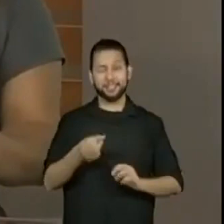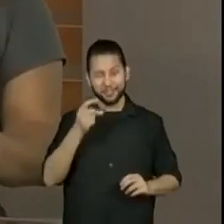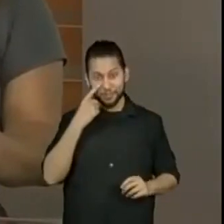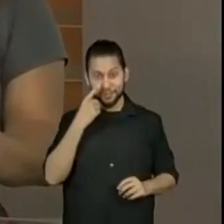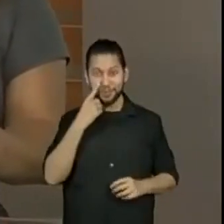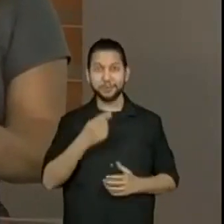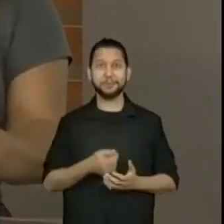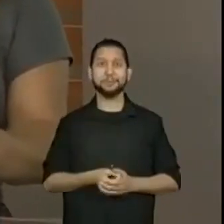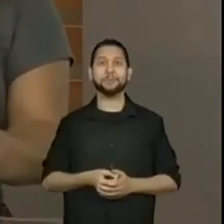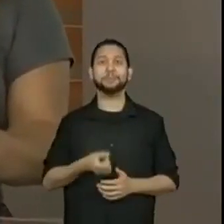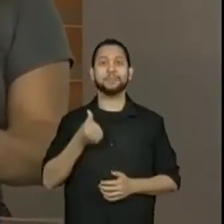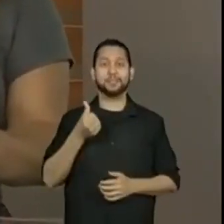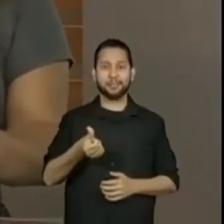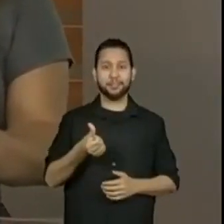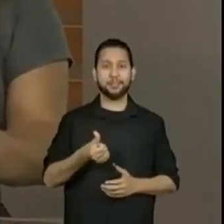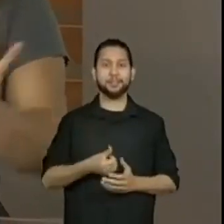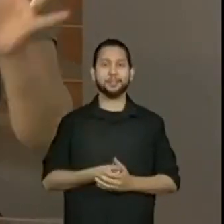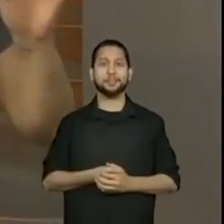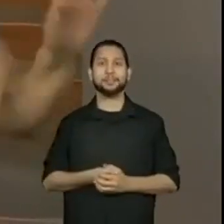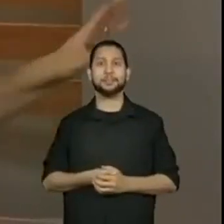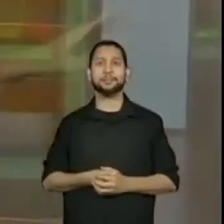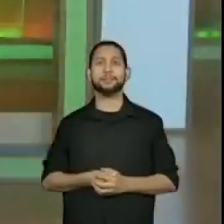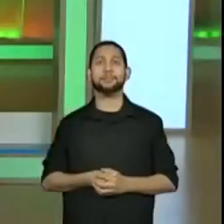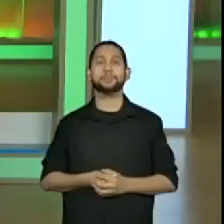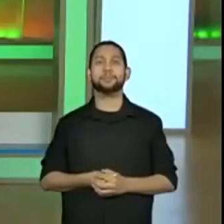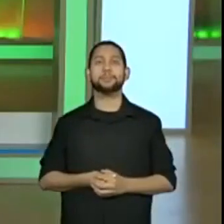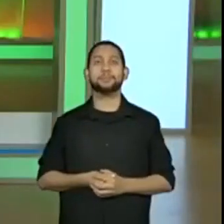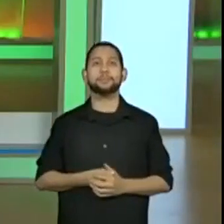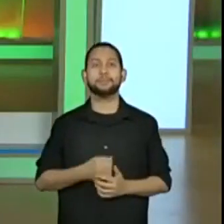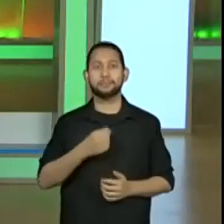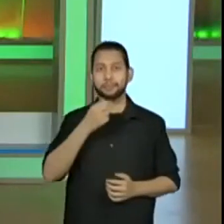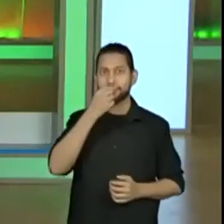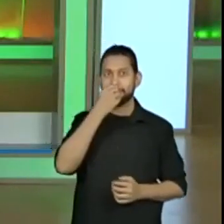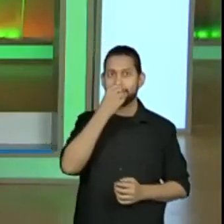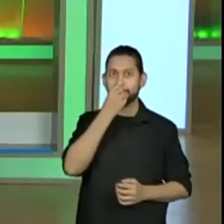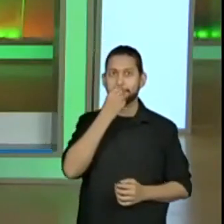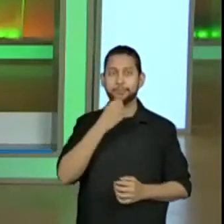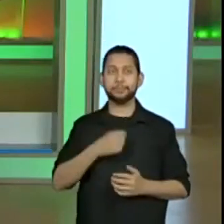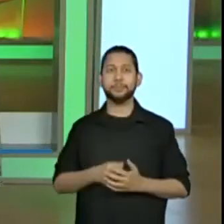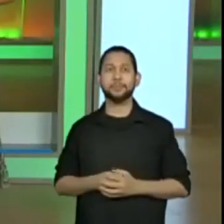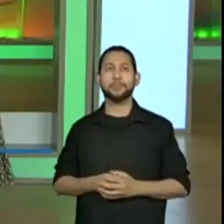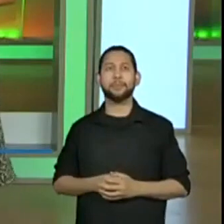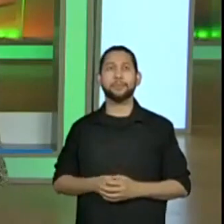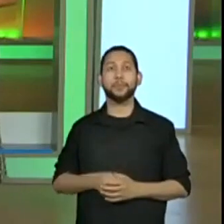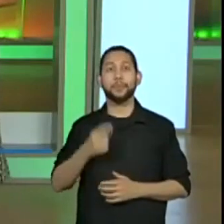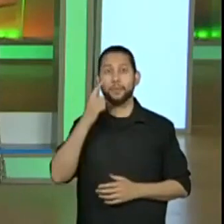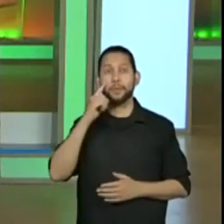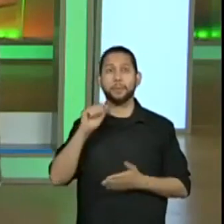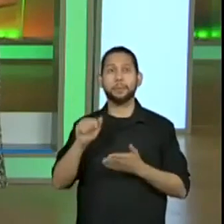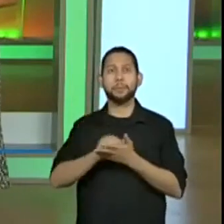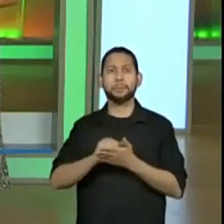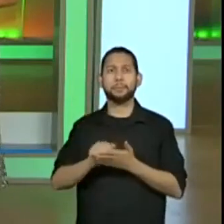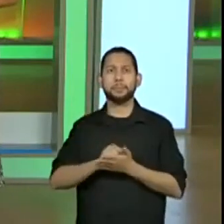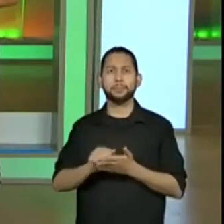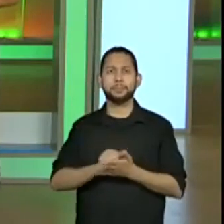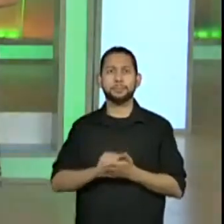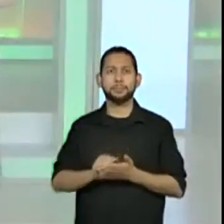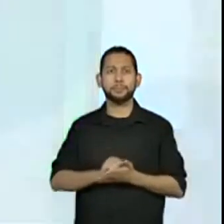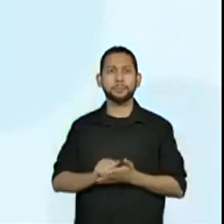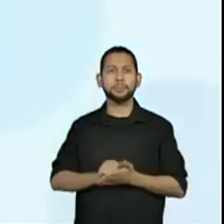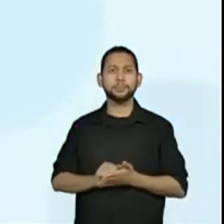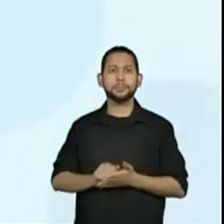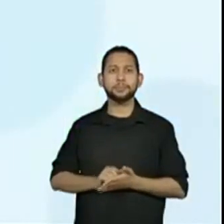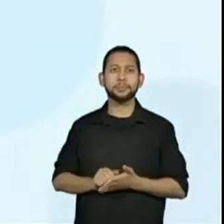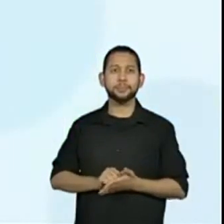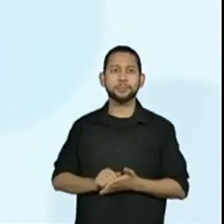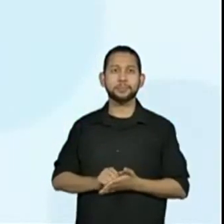lá. 6. Beleza, vamos lá. Deixa eu apagar aqui.